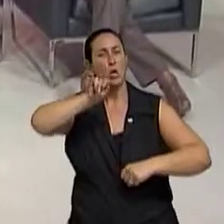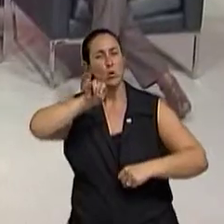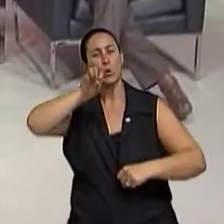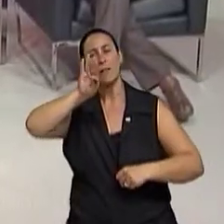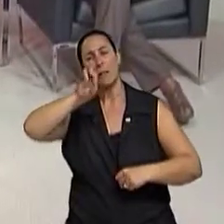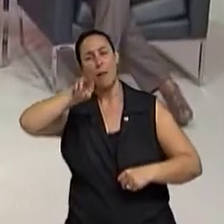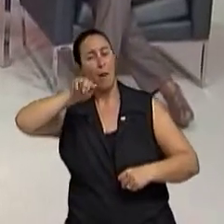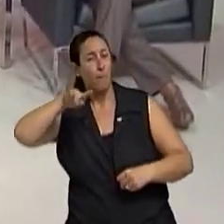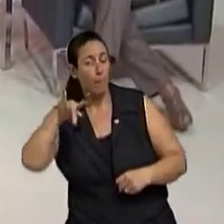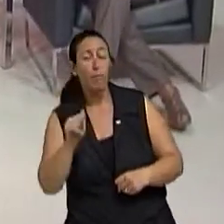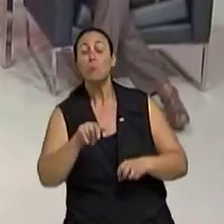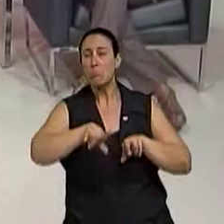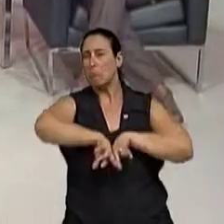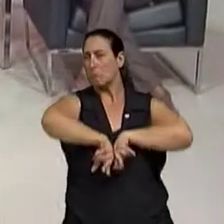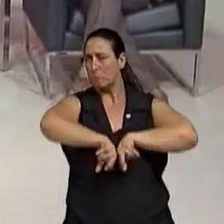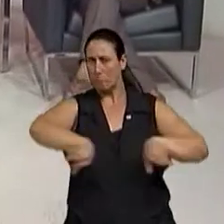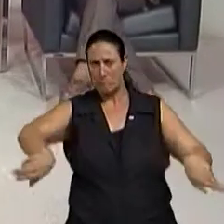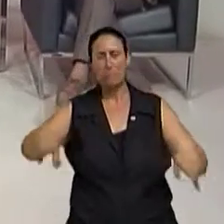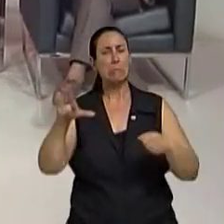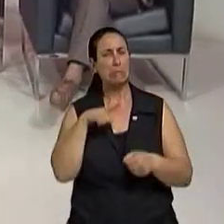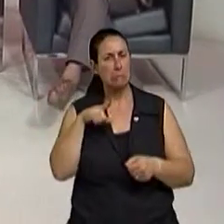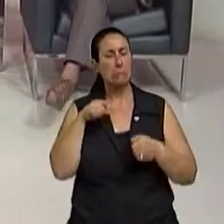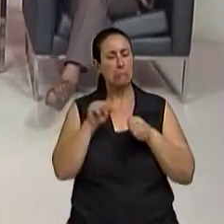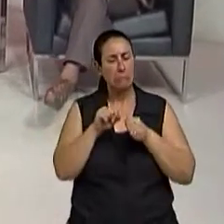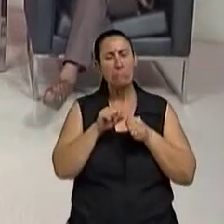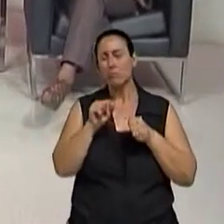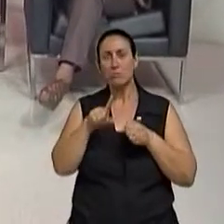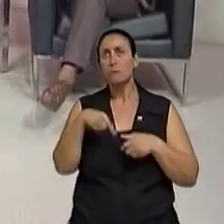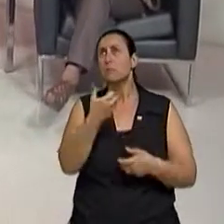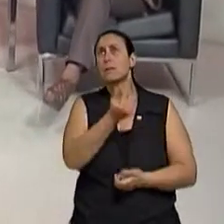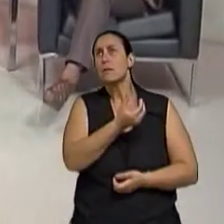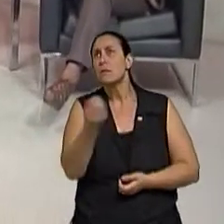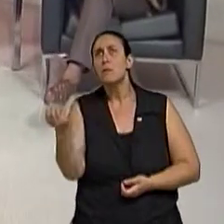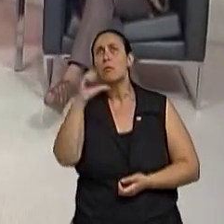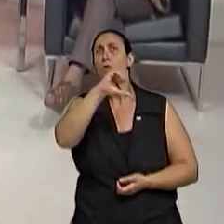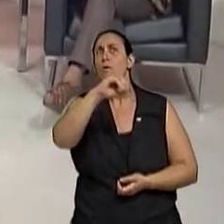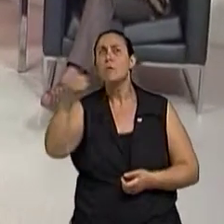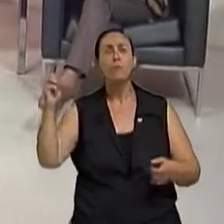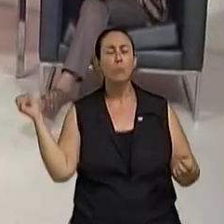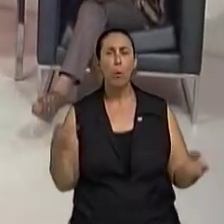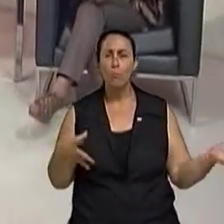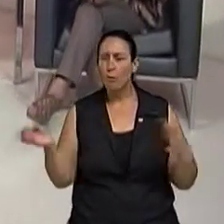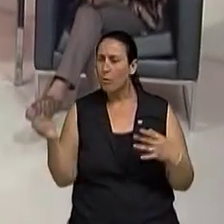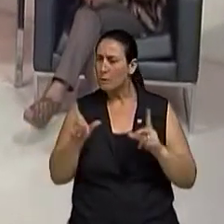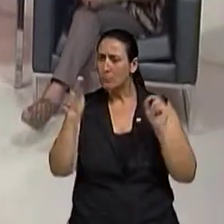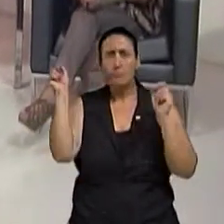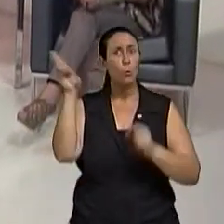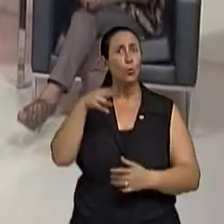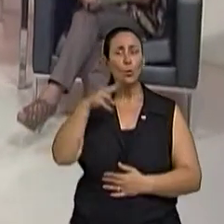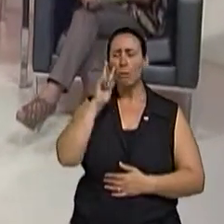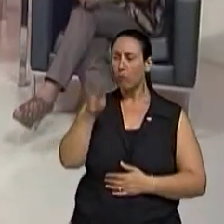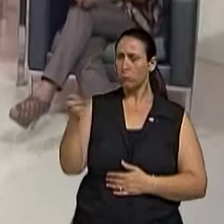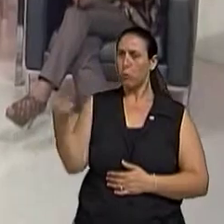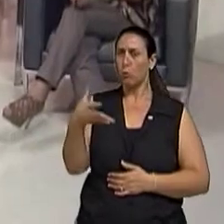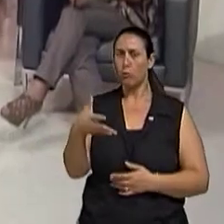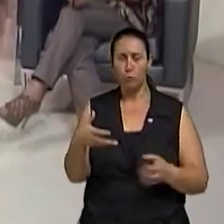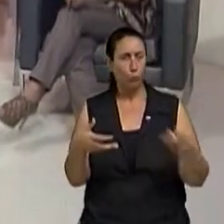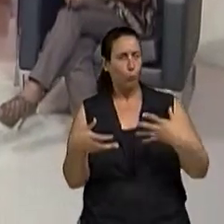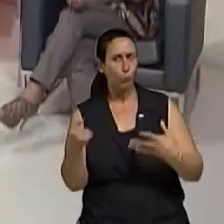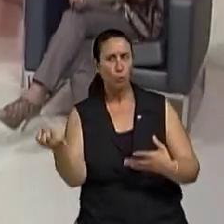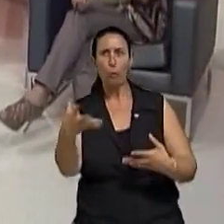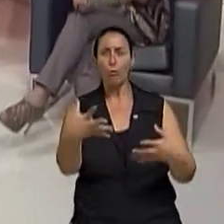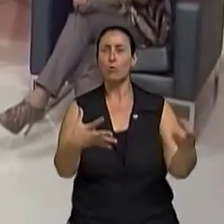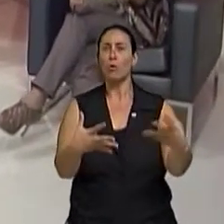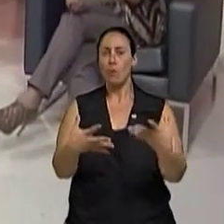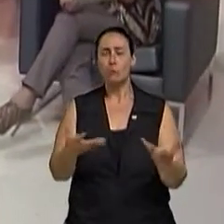temos pelo menos, a gente imagina, em torno de 600 ou 800 novos casos de câncer de mama dentro da nossa instituição, a nível de SUS, convênios e privados.